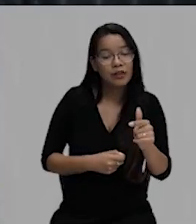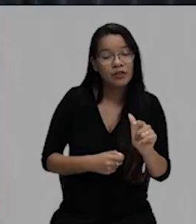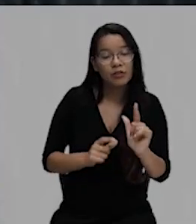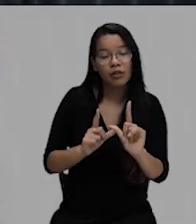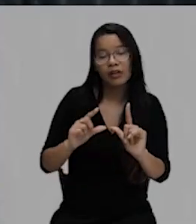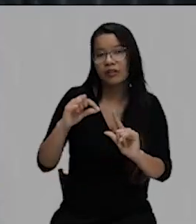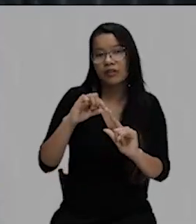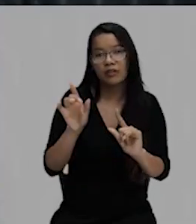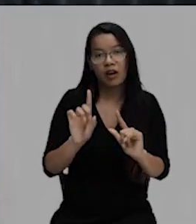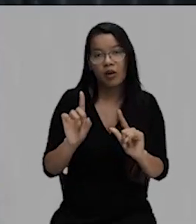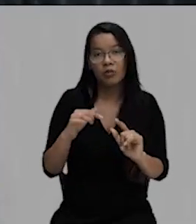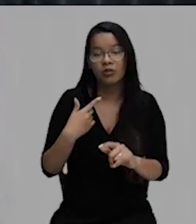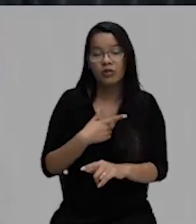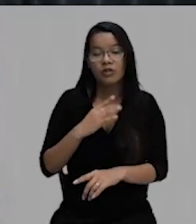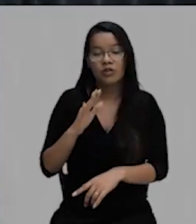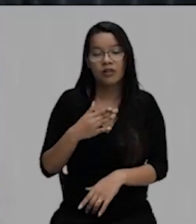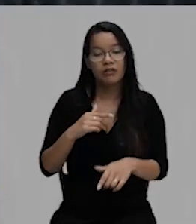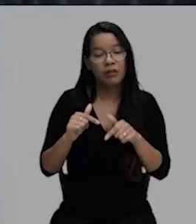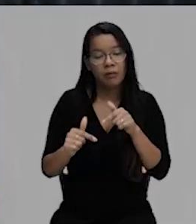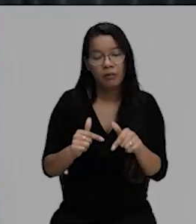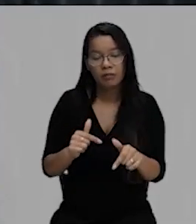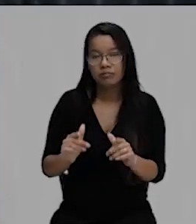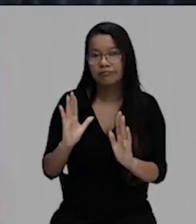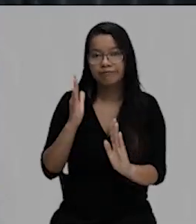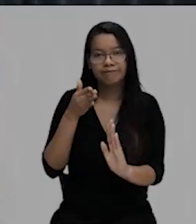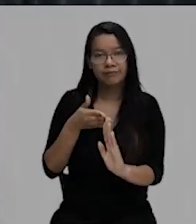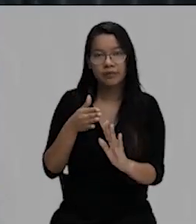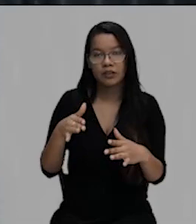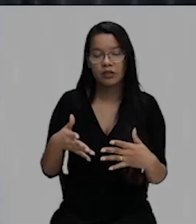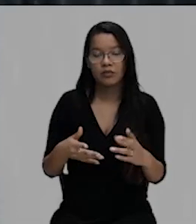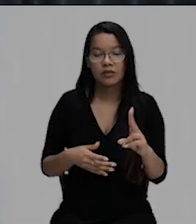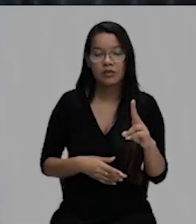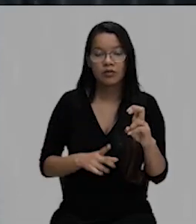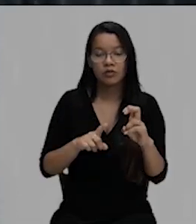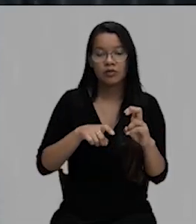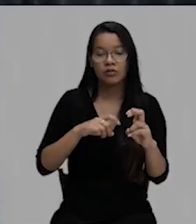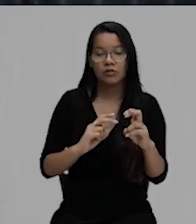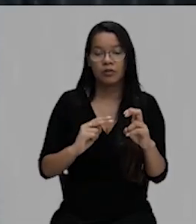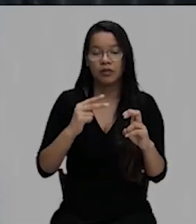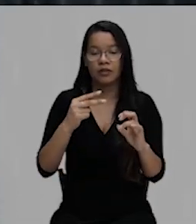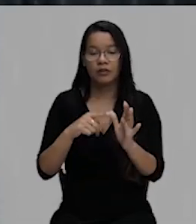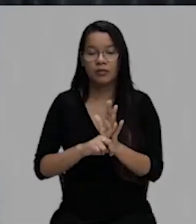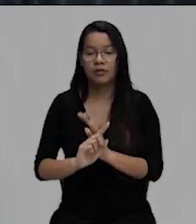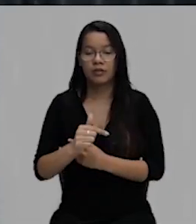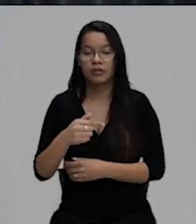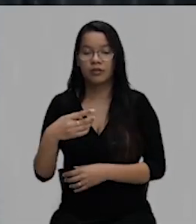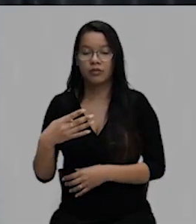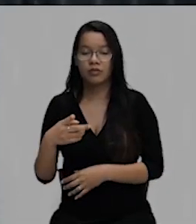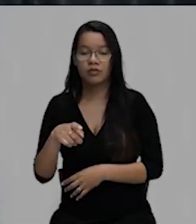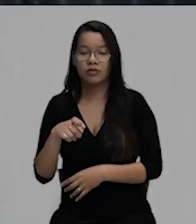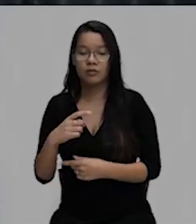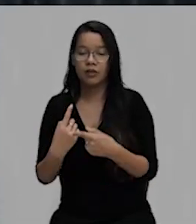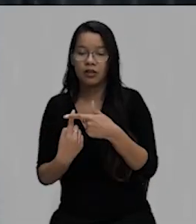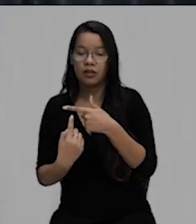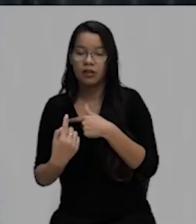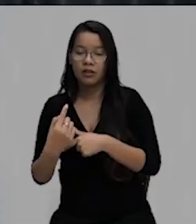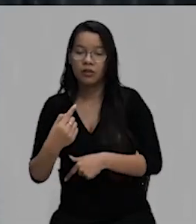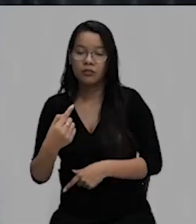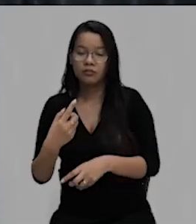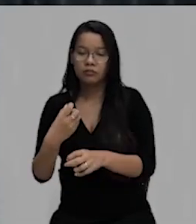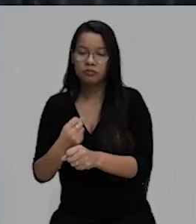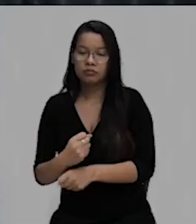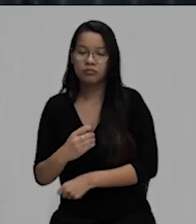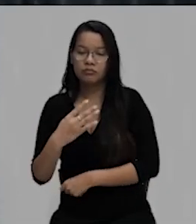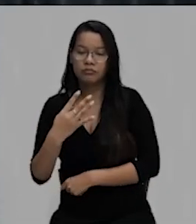com os logaritmandos. Então, ficou 5x ao quadrado menos 14x mais 1, sendo igual a 4x